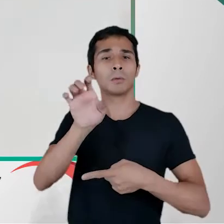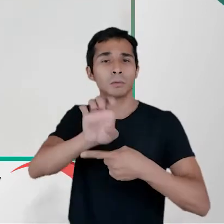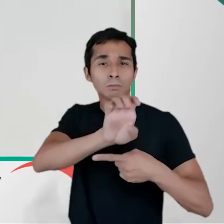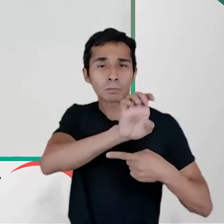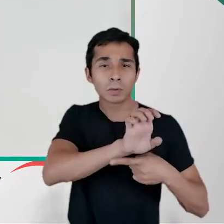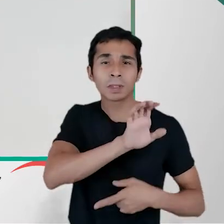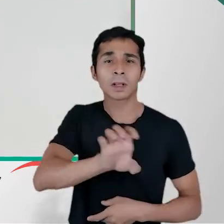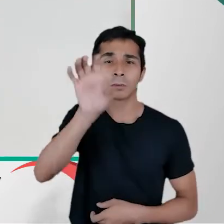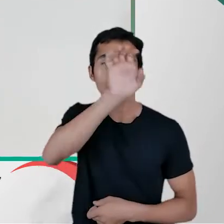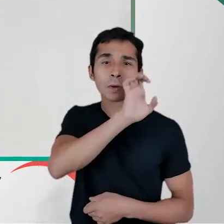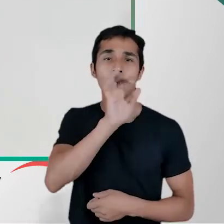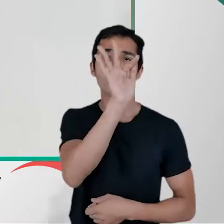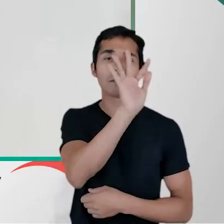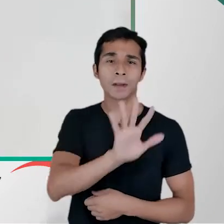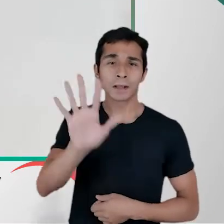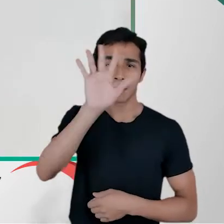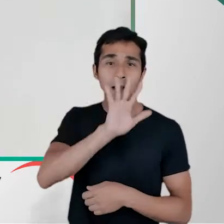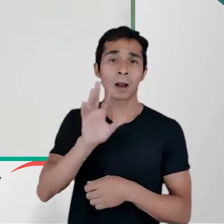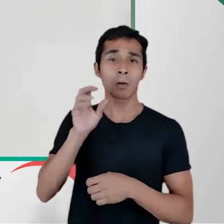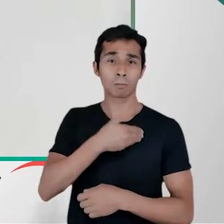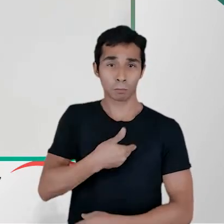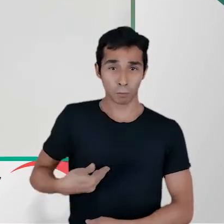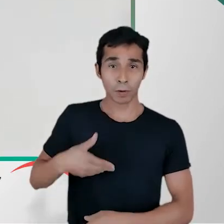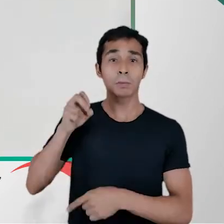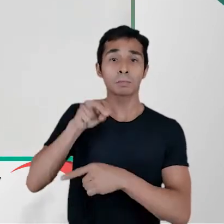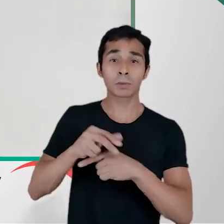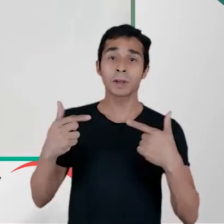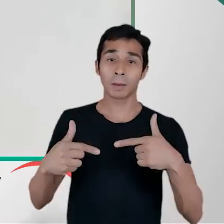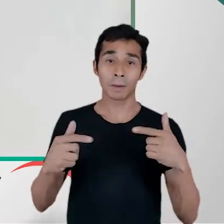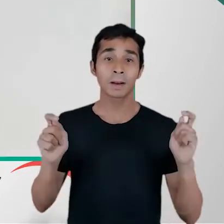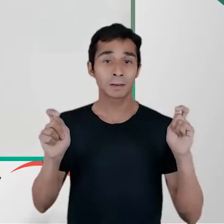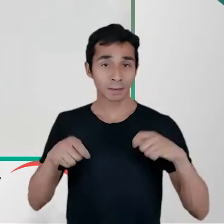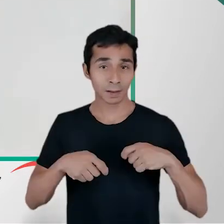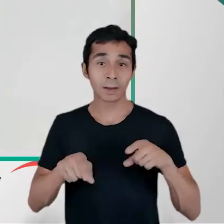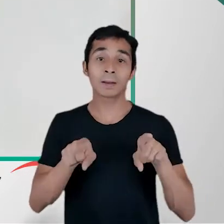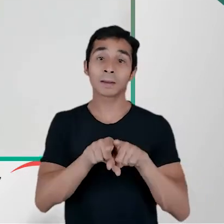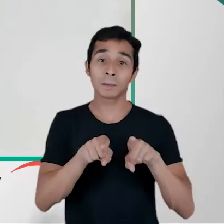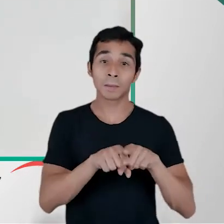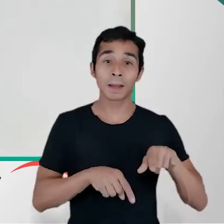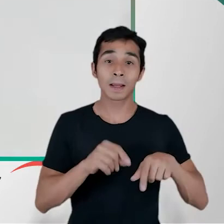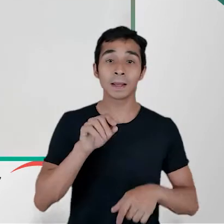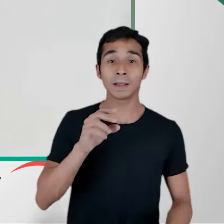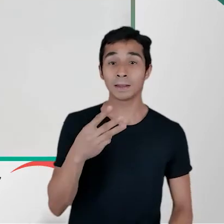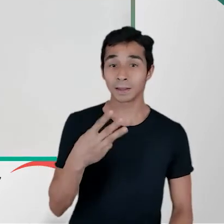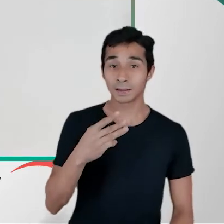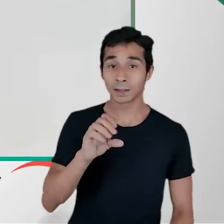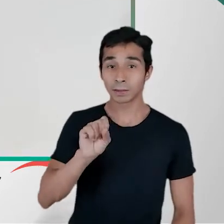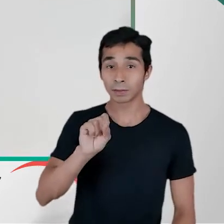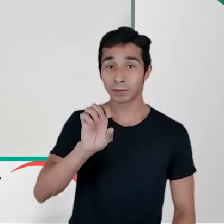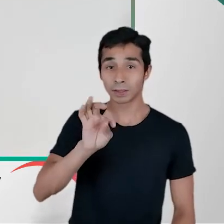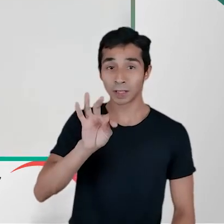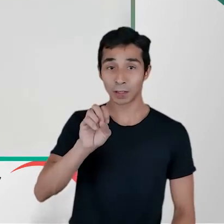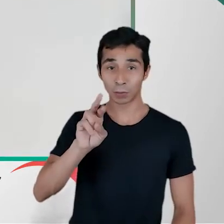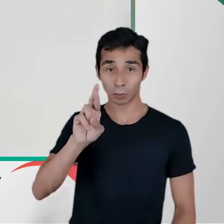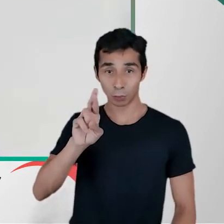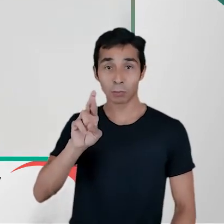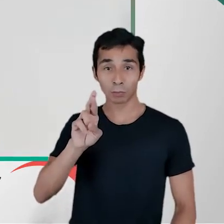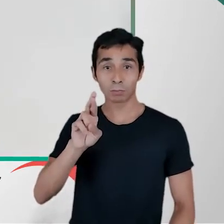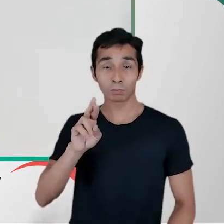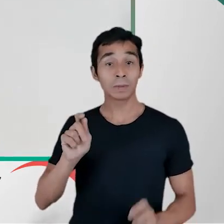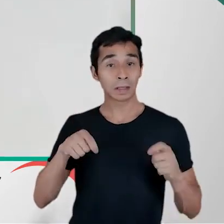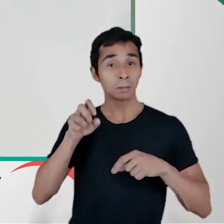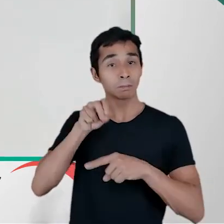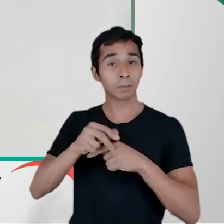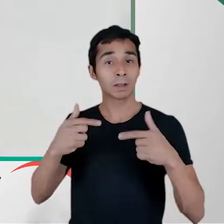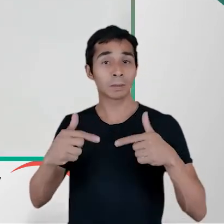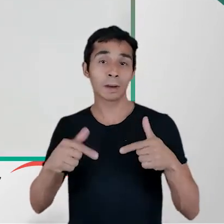ou federal, em administração pública direta ou indireta, no terceiro setor e até mesmo no setor privado, em